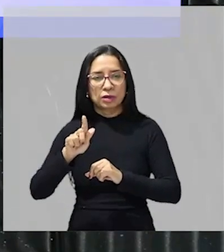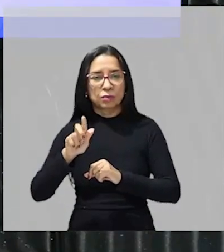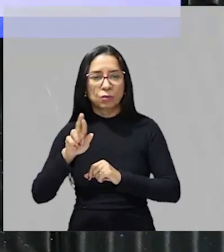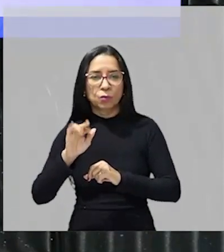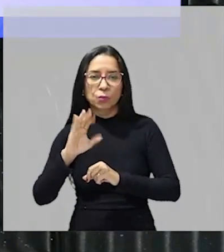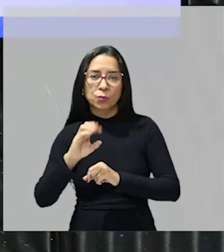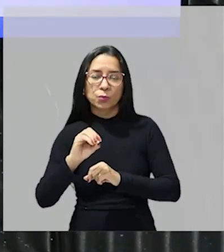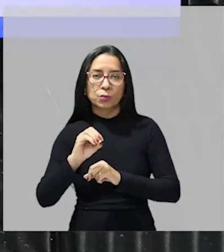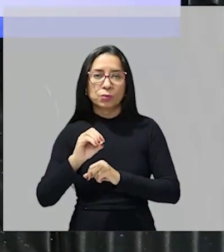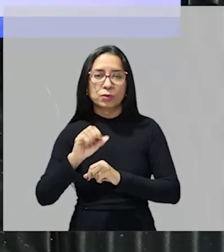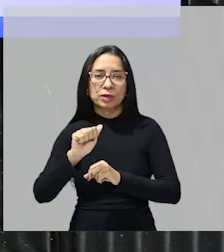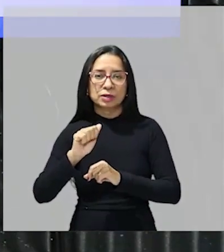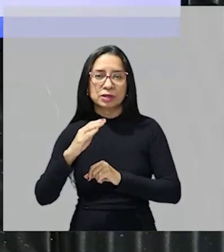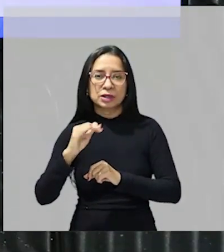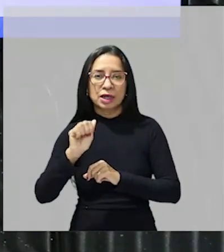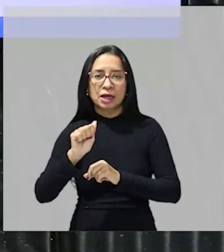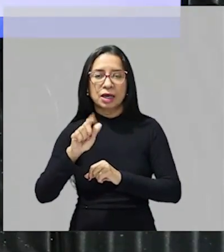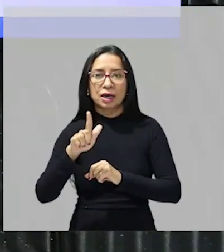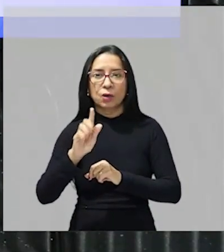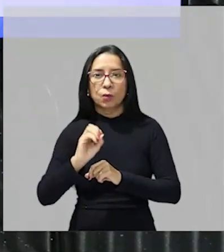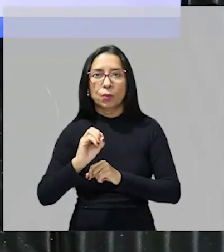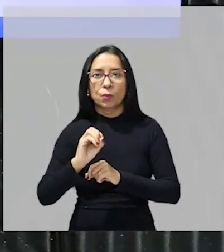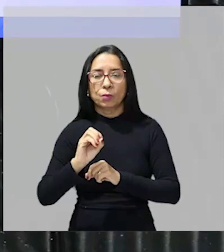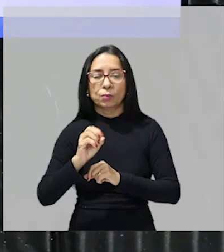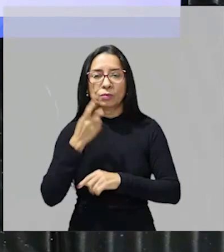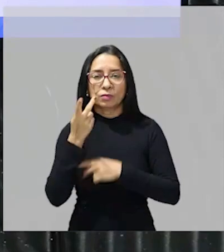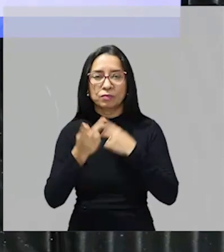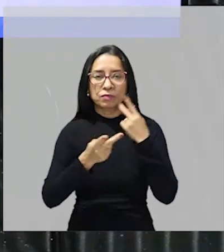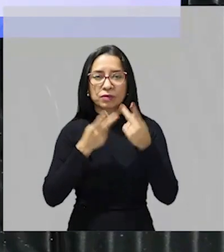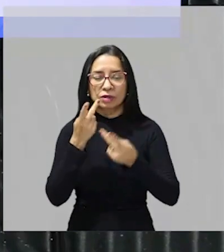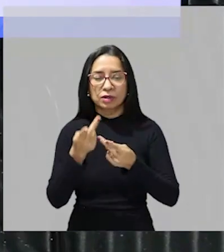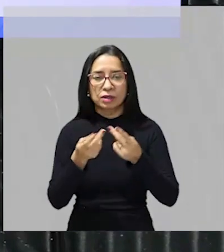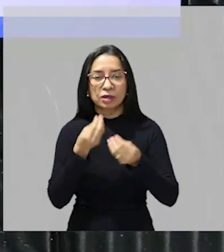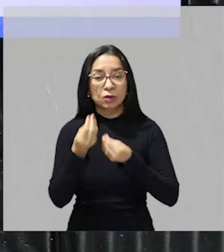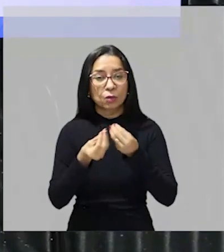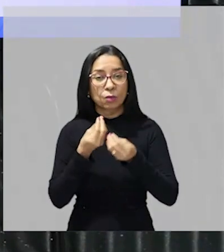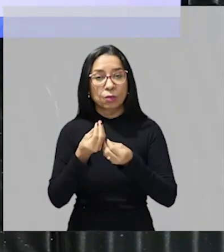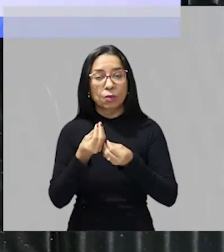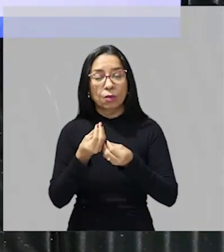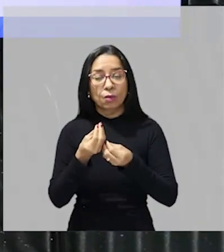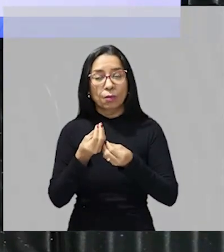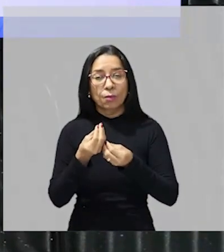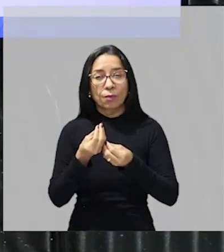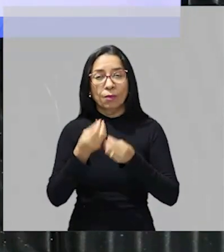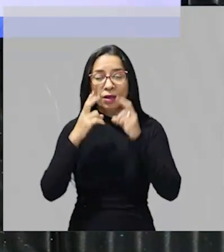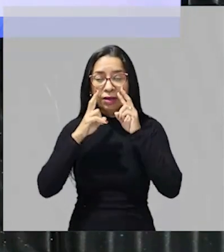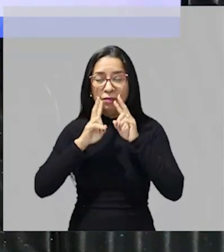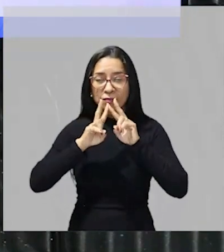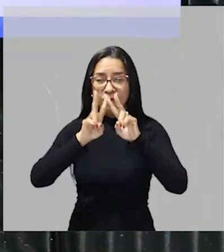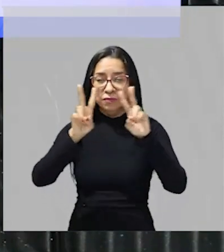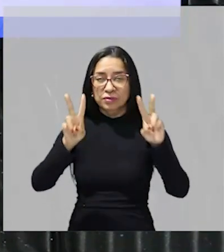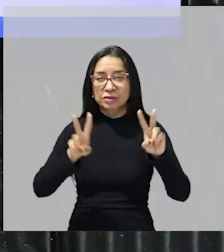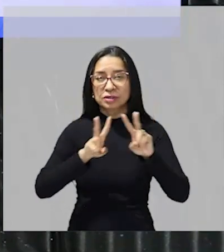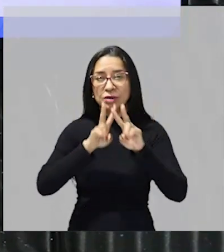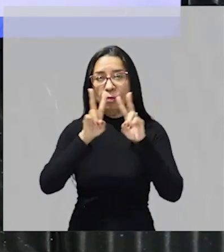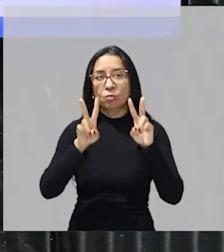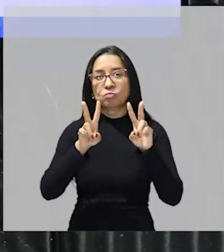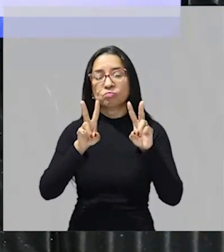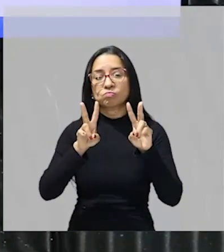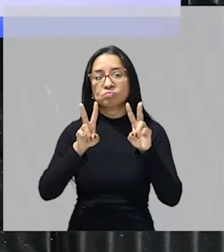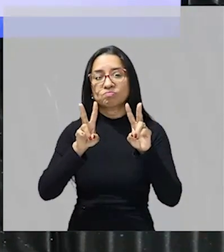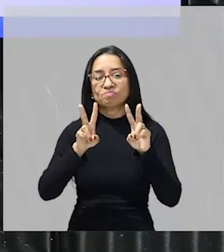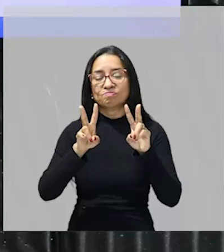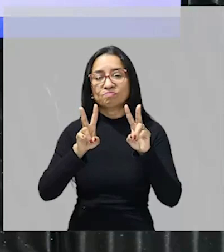aciago. Eu falei para vocês de augúrio como premonição. Usei até o termo agouro, né, que é um termo que